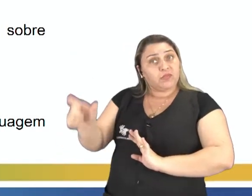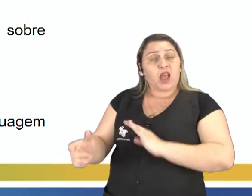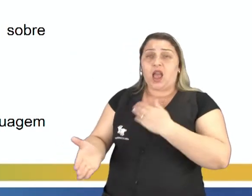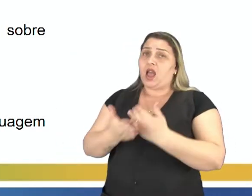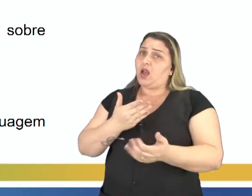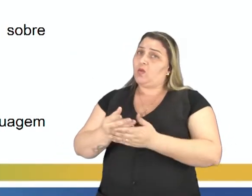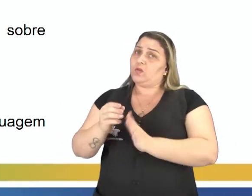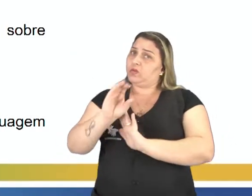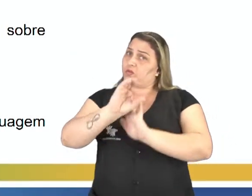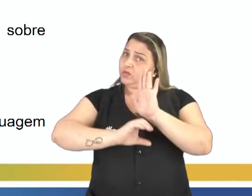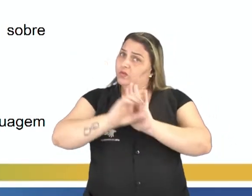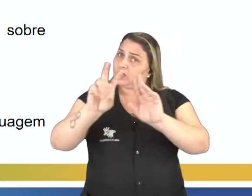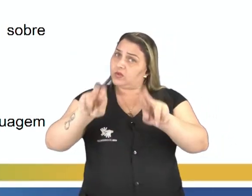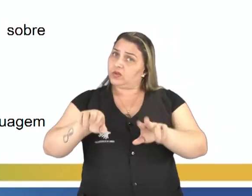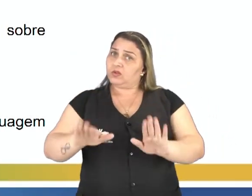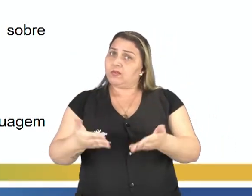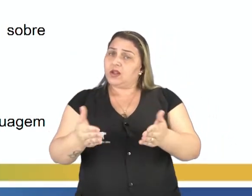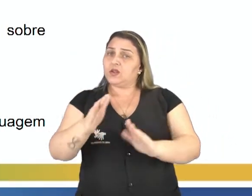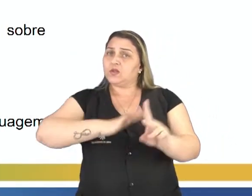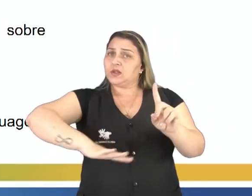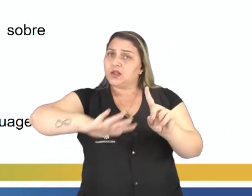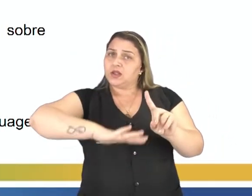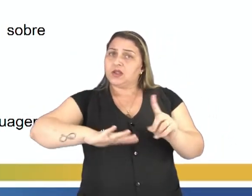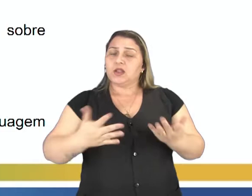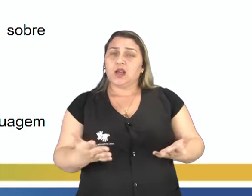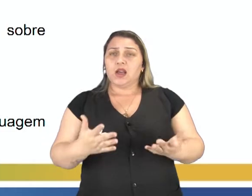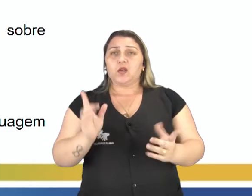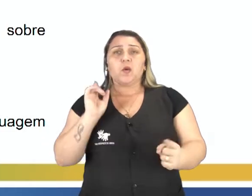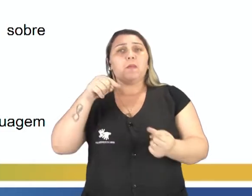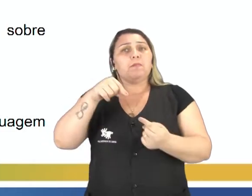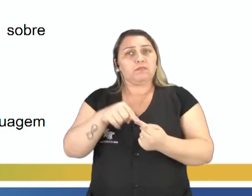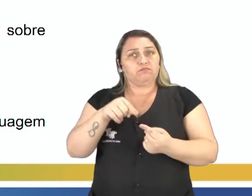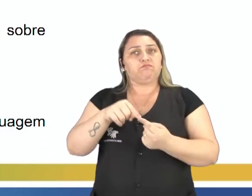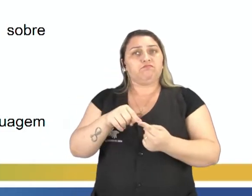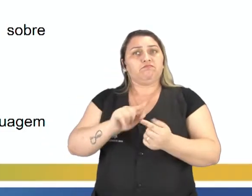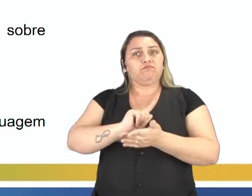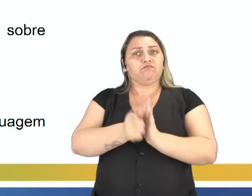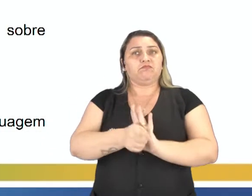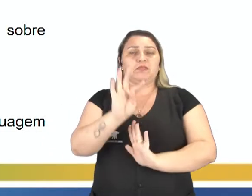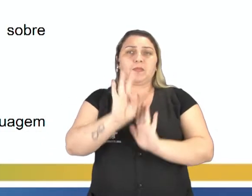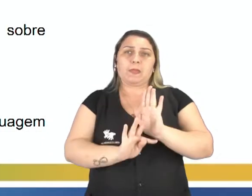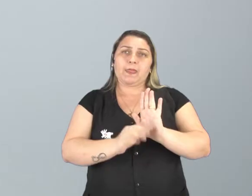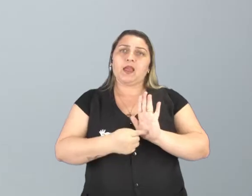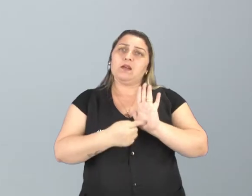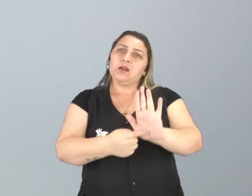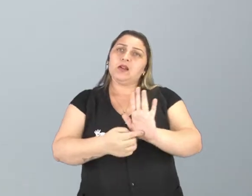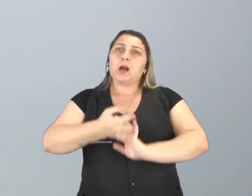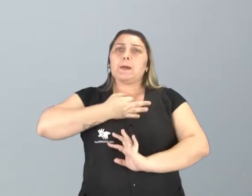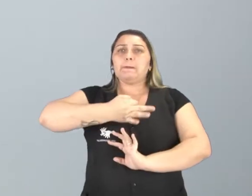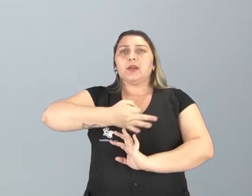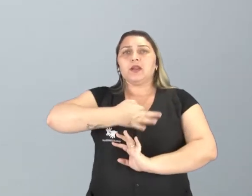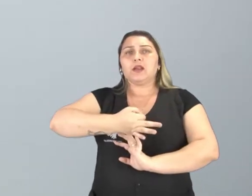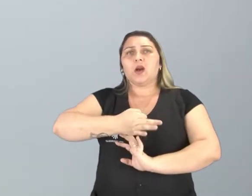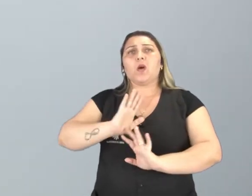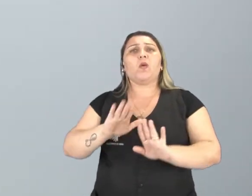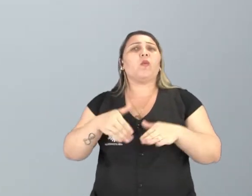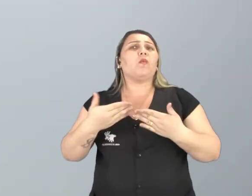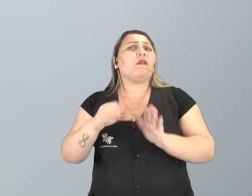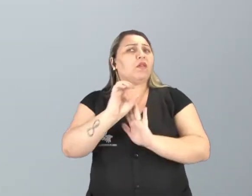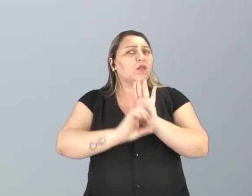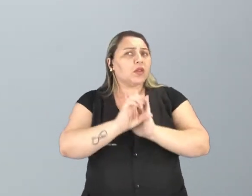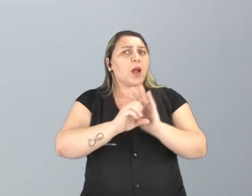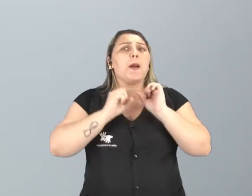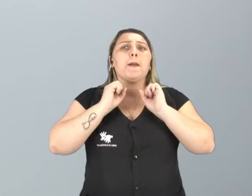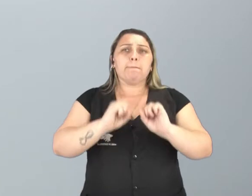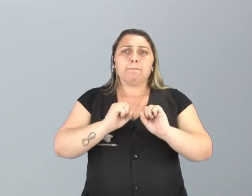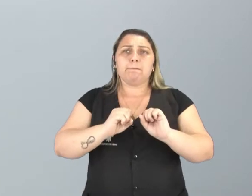vista sobre algum assunto relevante para a sociedade. Então, o objetivo desse gênero textual é apresentar uma opinião. Mas qual